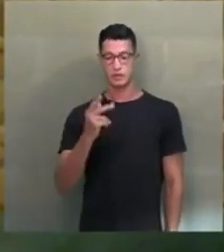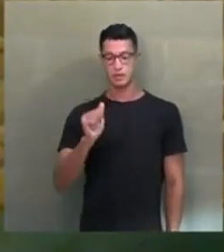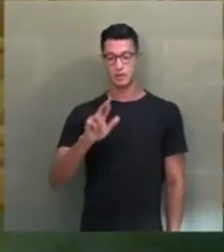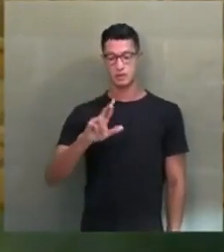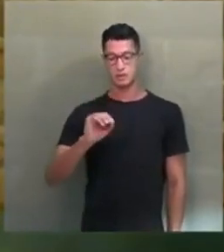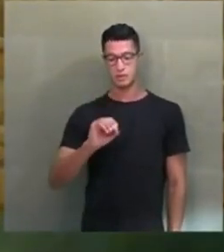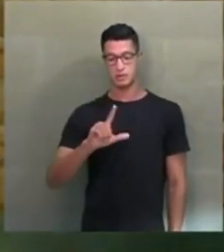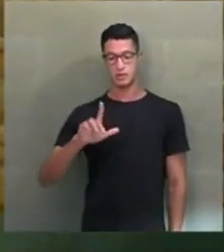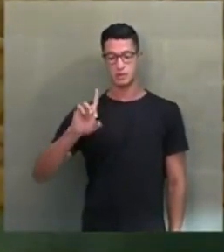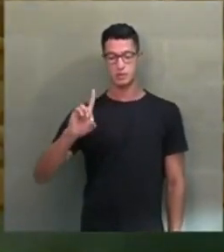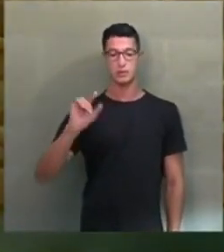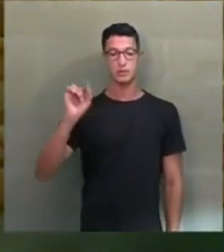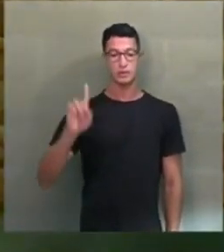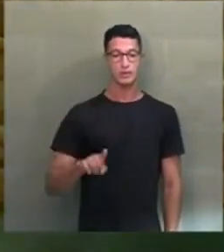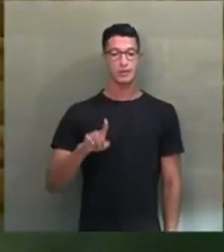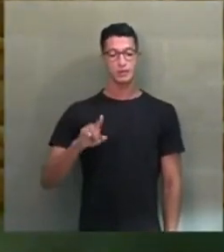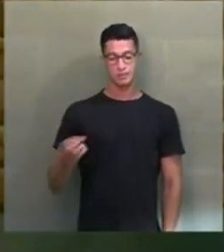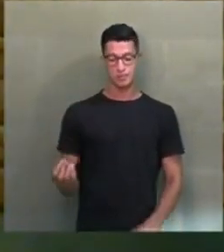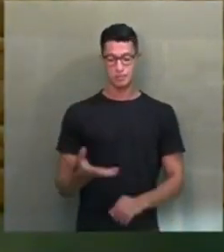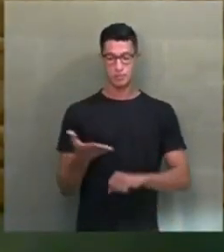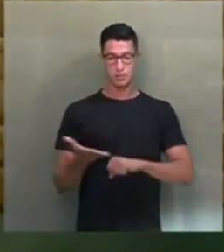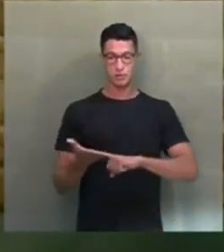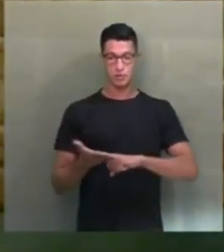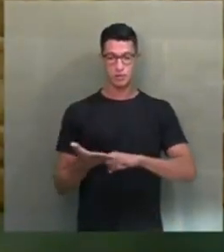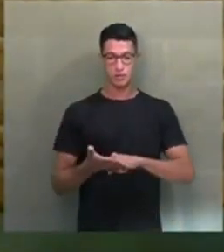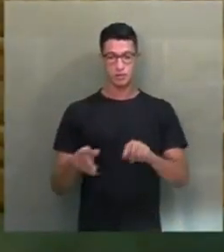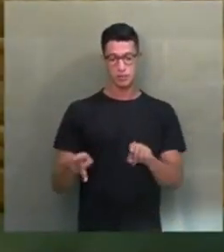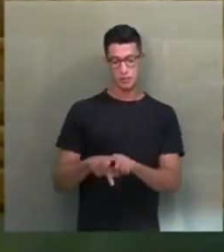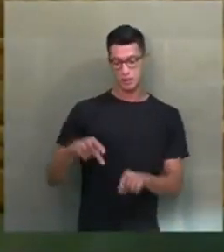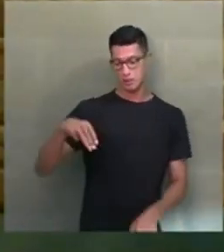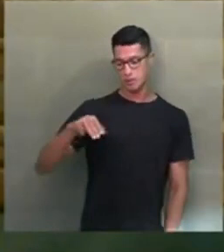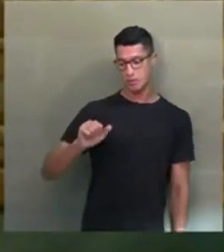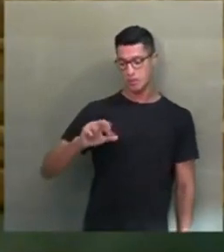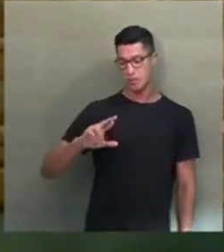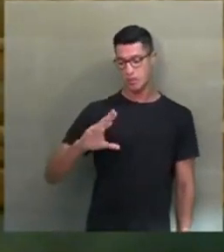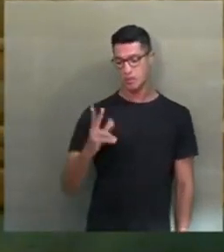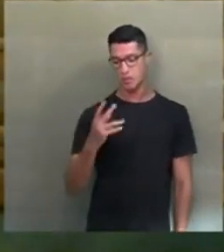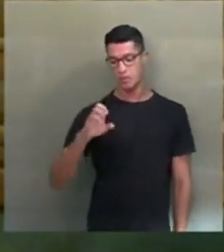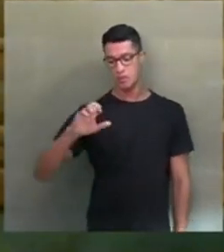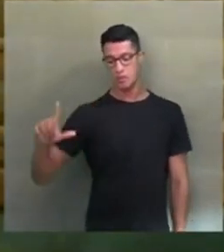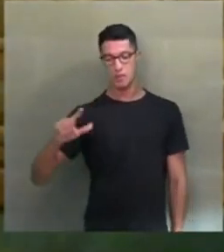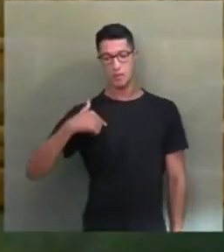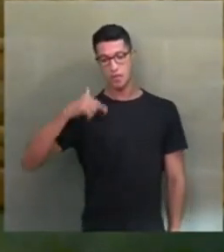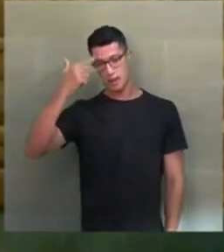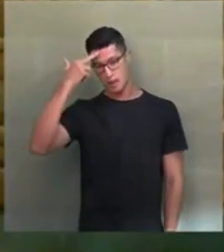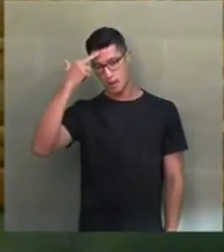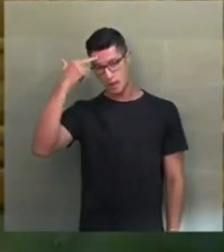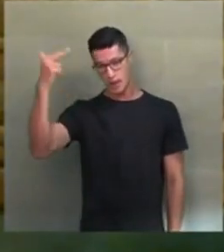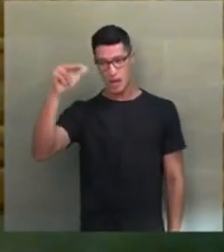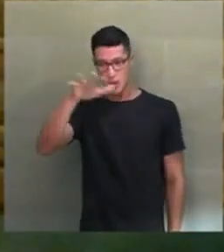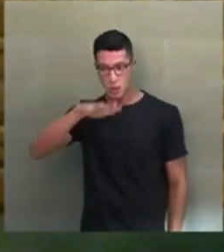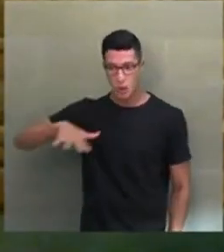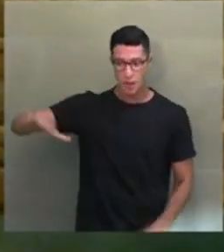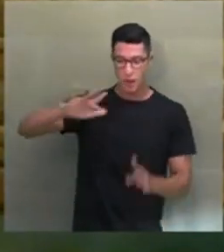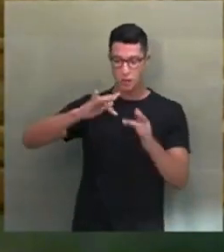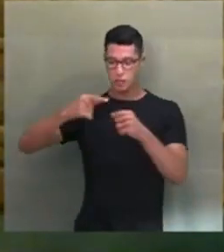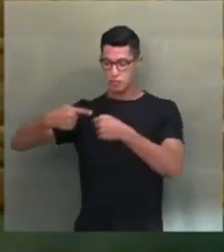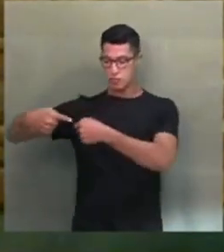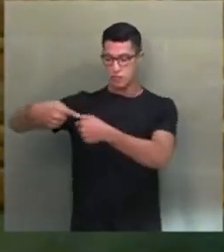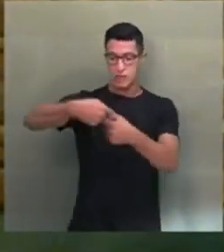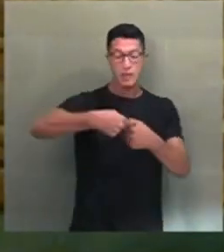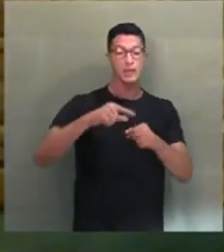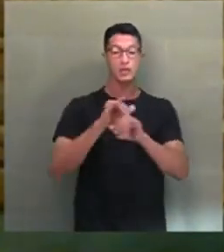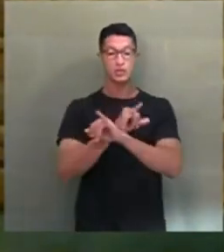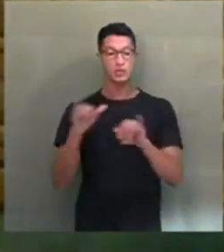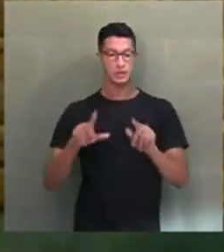Innes, que é contemporâneo do Marshall McLuhan, que é muito mais famoso pela ideia de aldeia global, que ele dizia